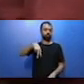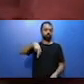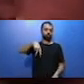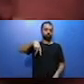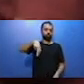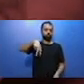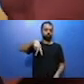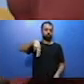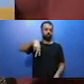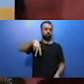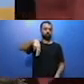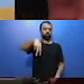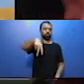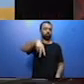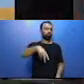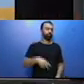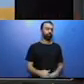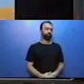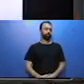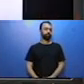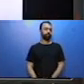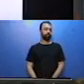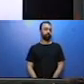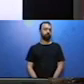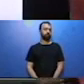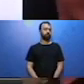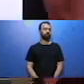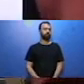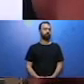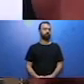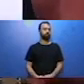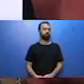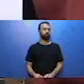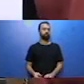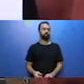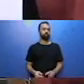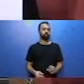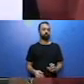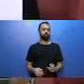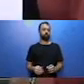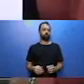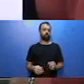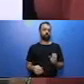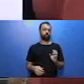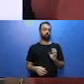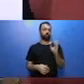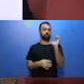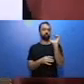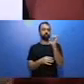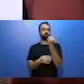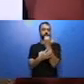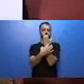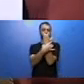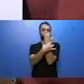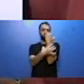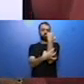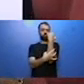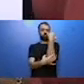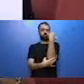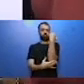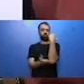só apoio das pernas no chão. Anatomia da boa postura. A coluna tem 3